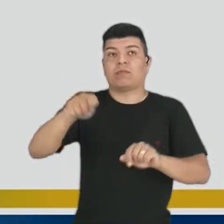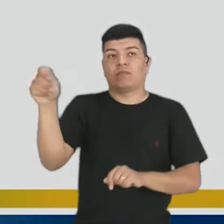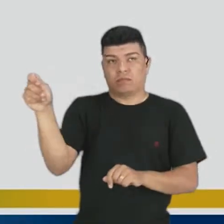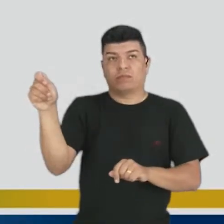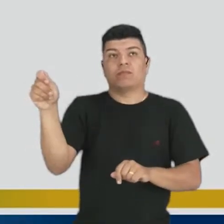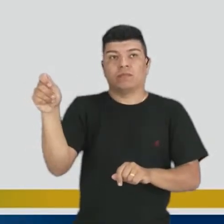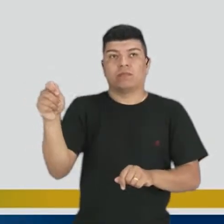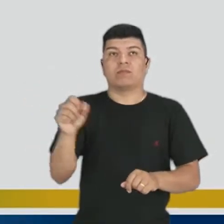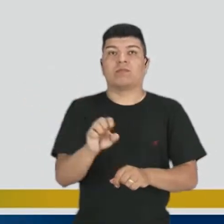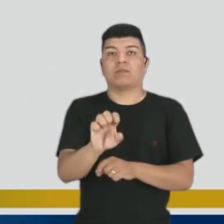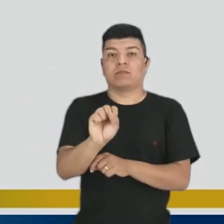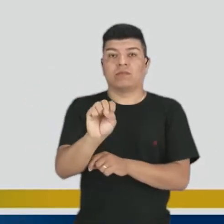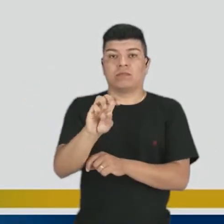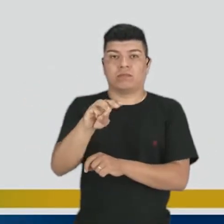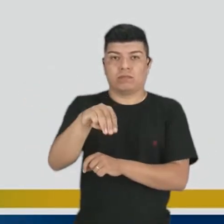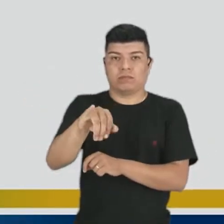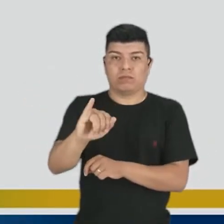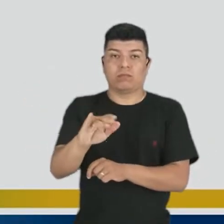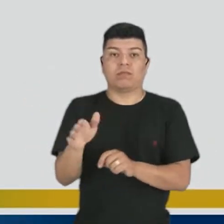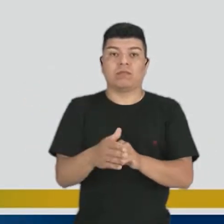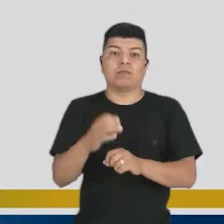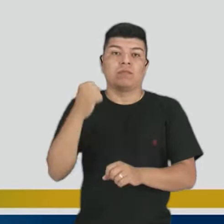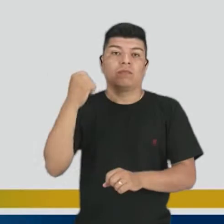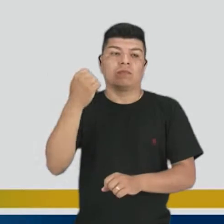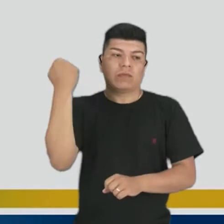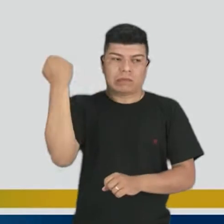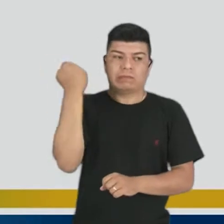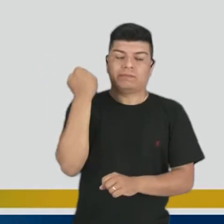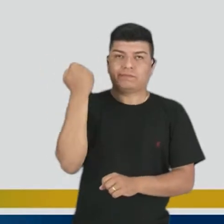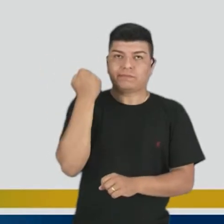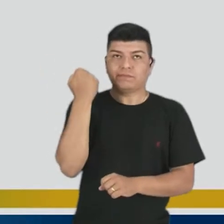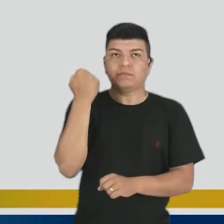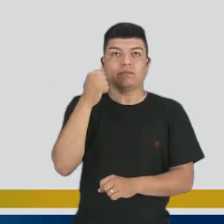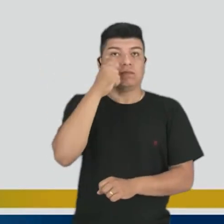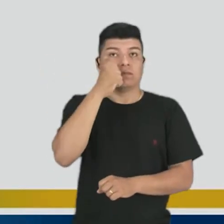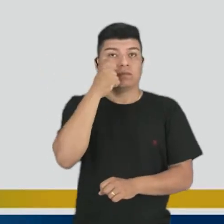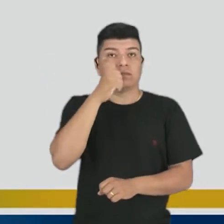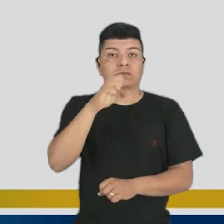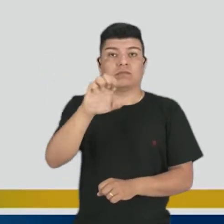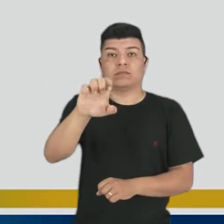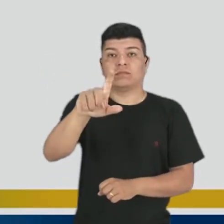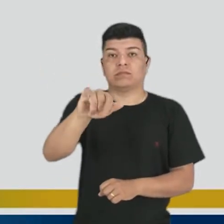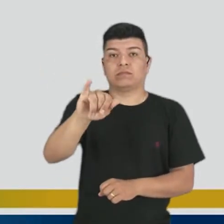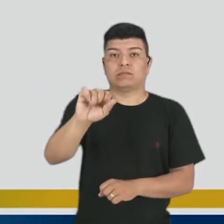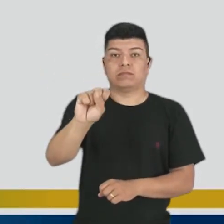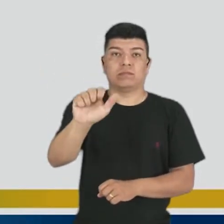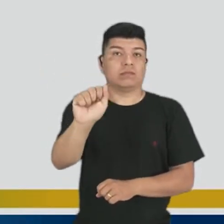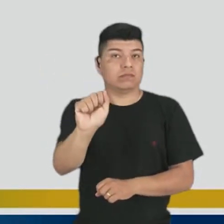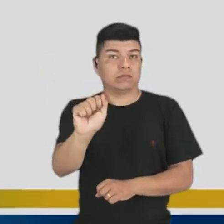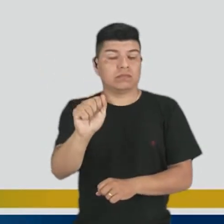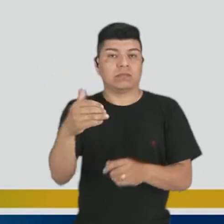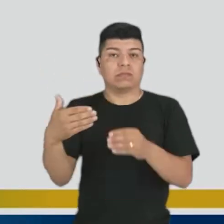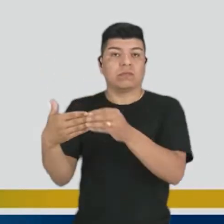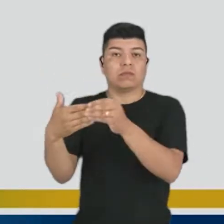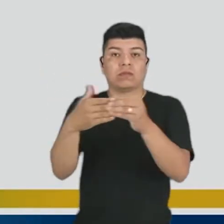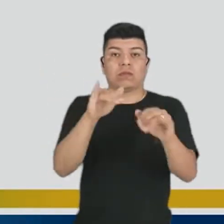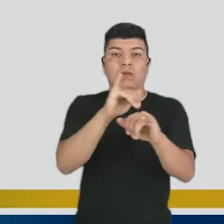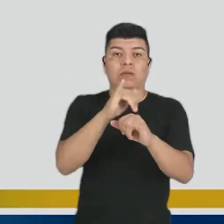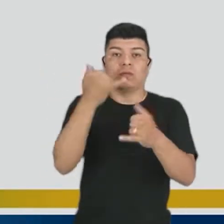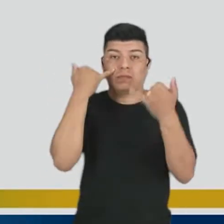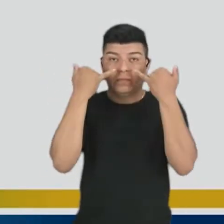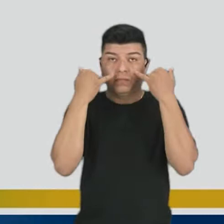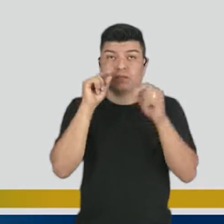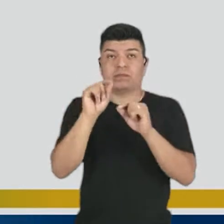cumpre regime semiaberto por assassinato da ex-namorada Elisa Samúdio. Eu trouxe essa notícia para que a gente